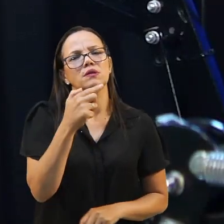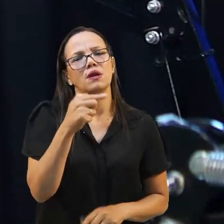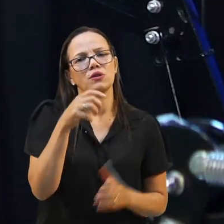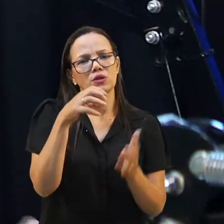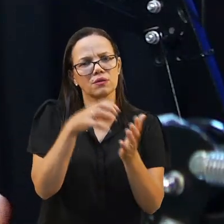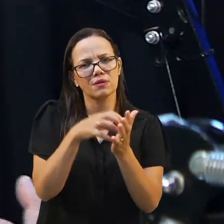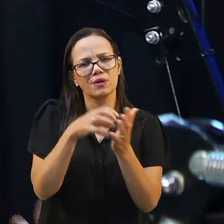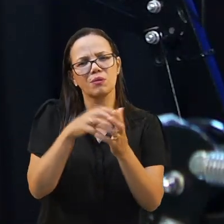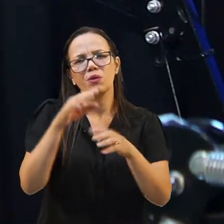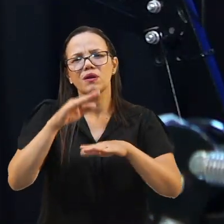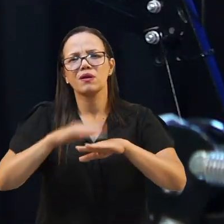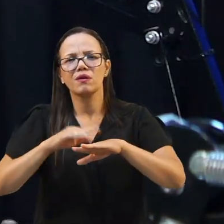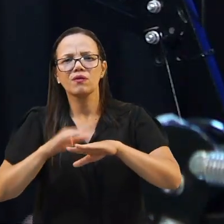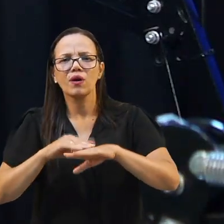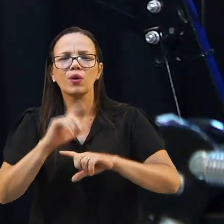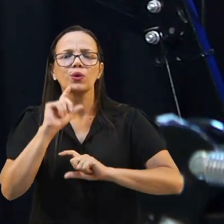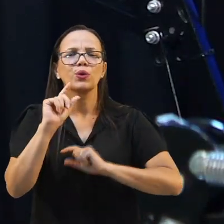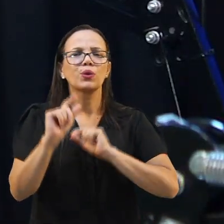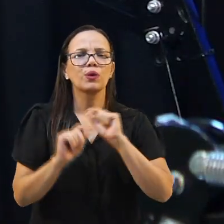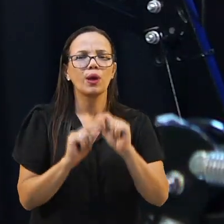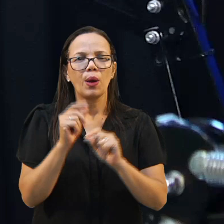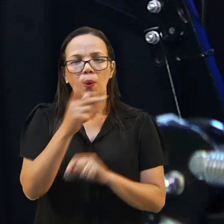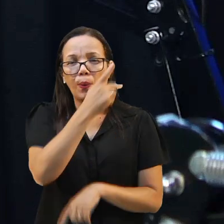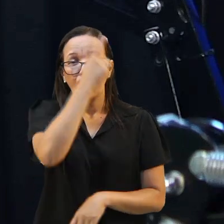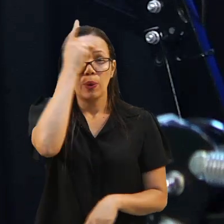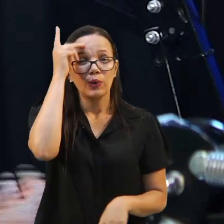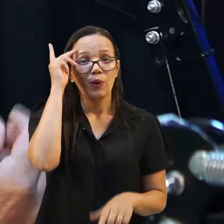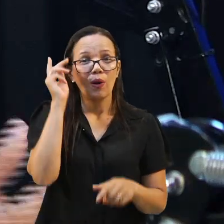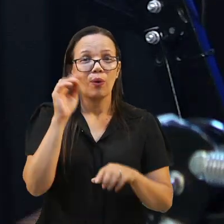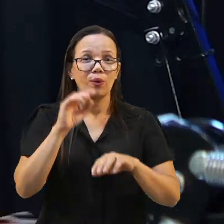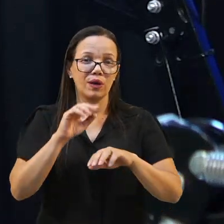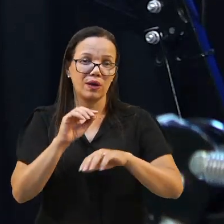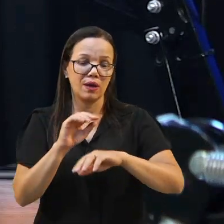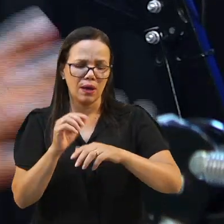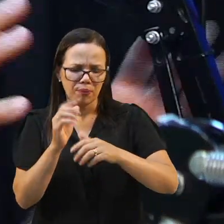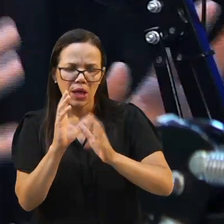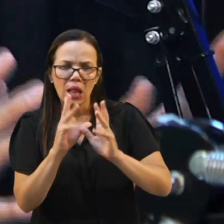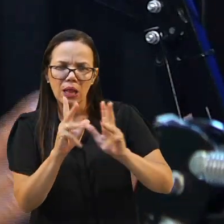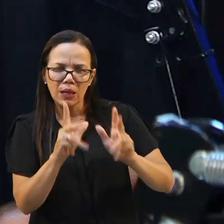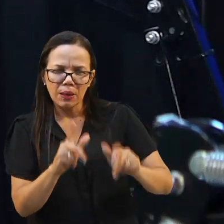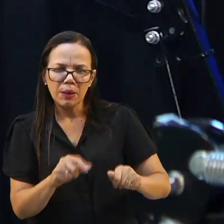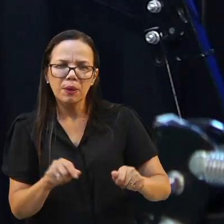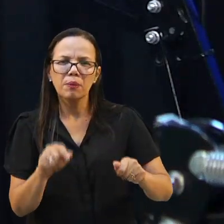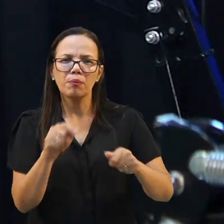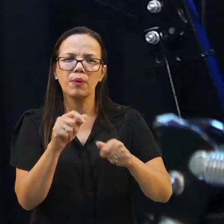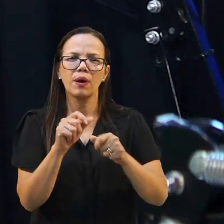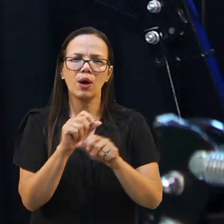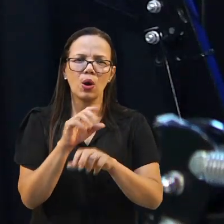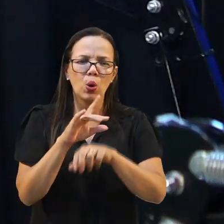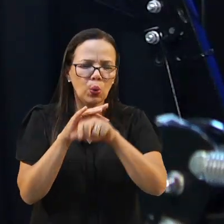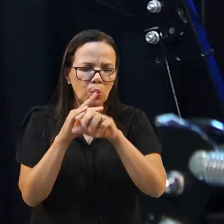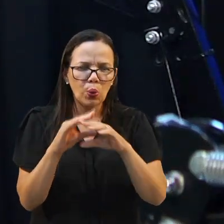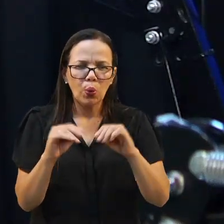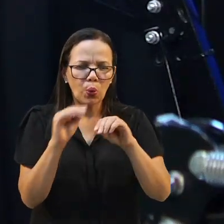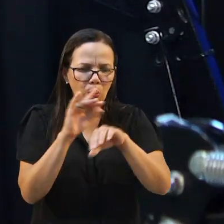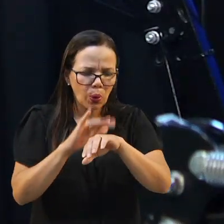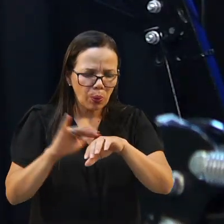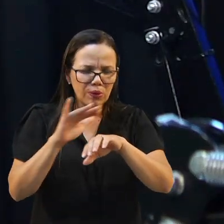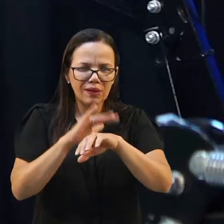equipes que fazem, tem um pessoal que faz curativo, tem todo um conjunto